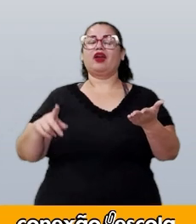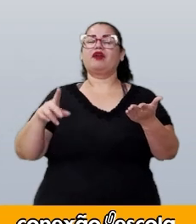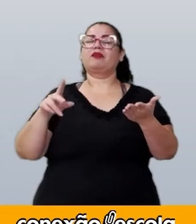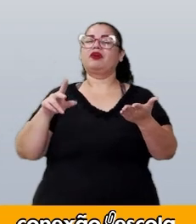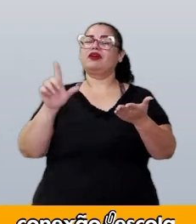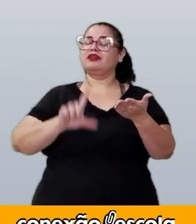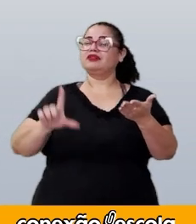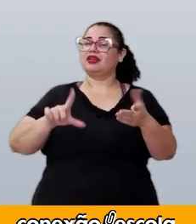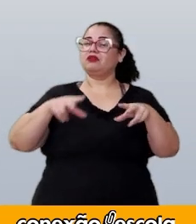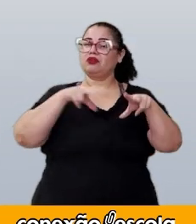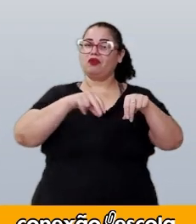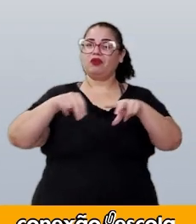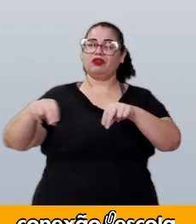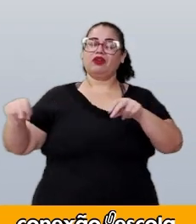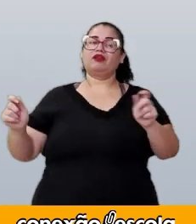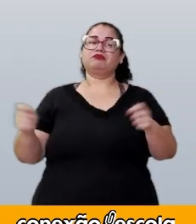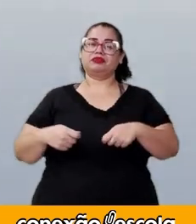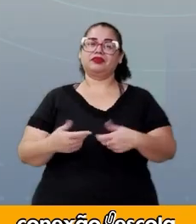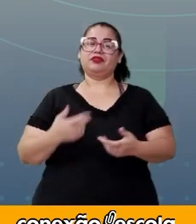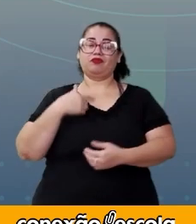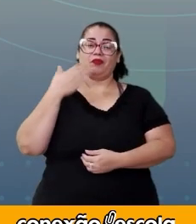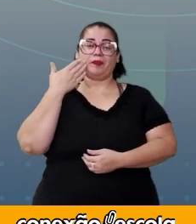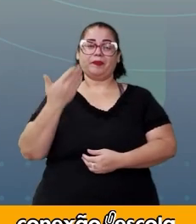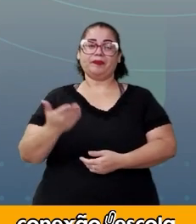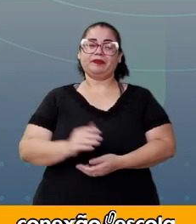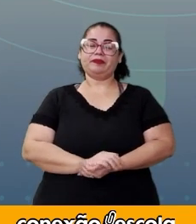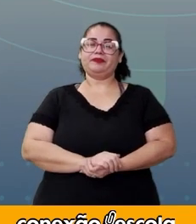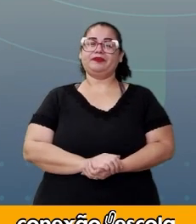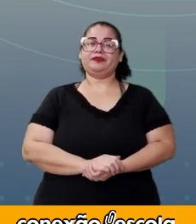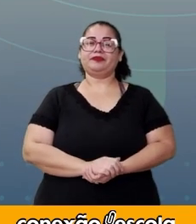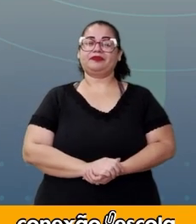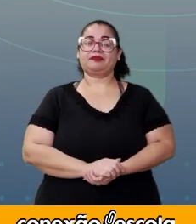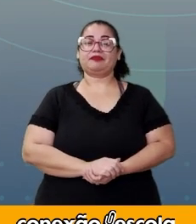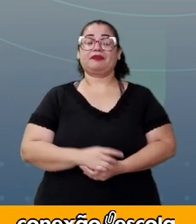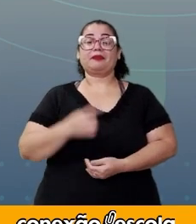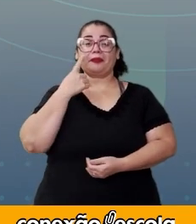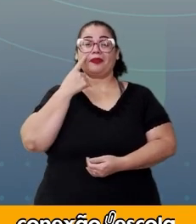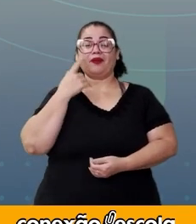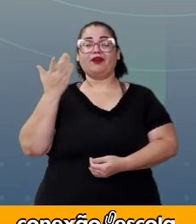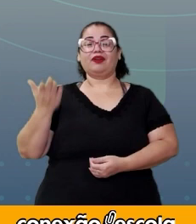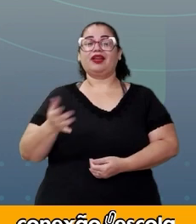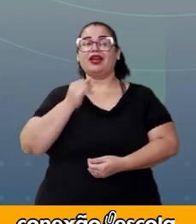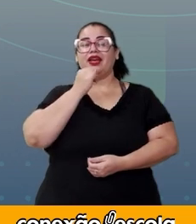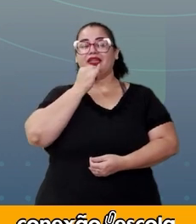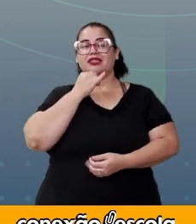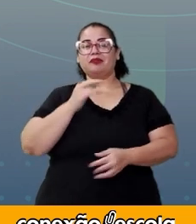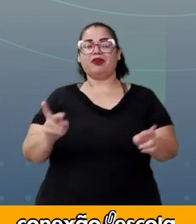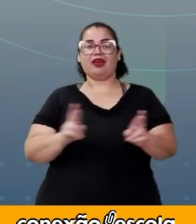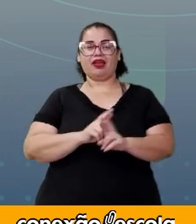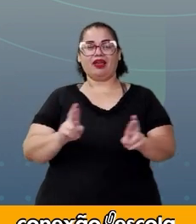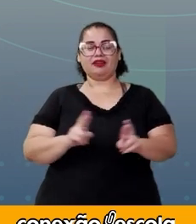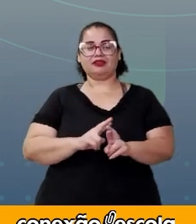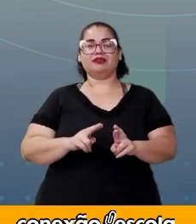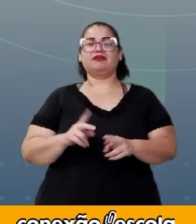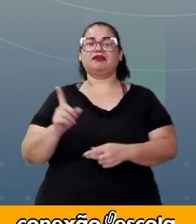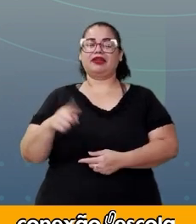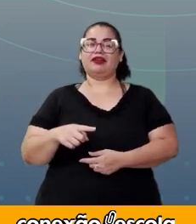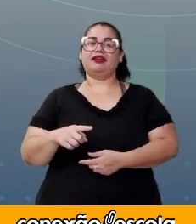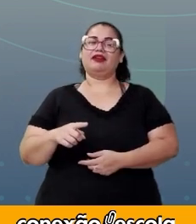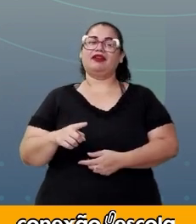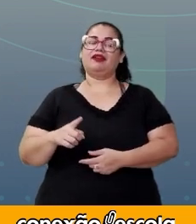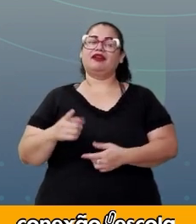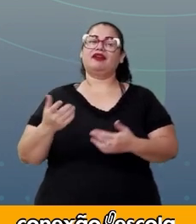de cordel, por exemplo. Eu vou te mostrar aqui um exemplo de uma relação feita por